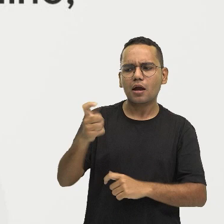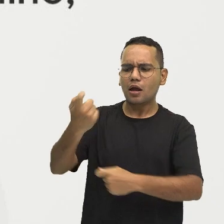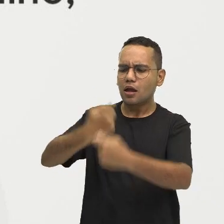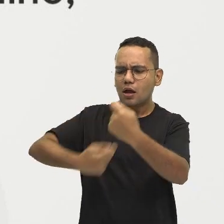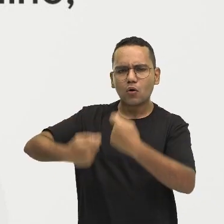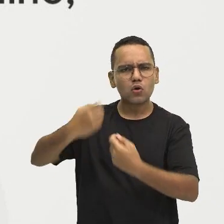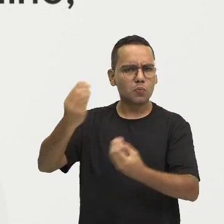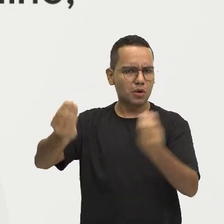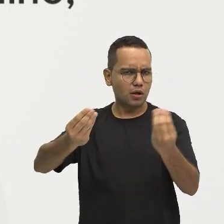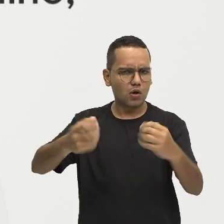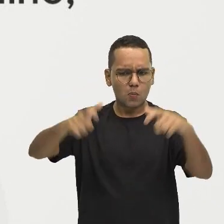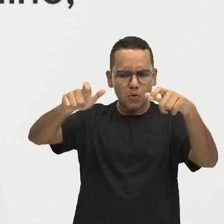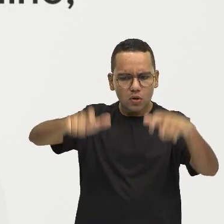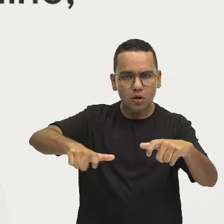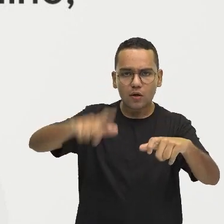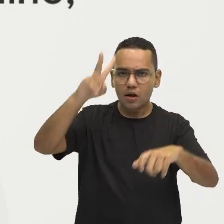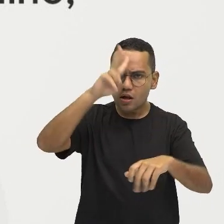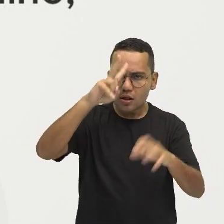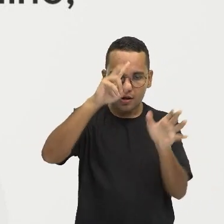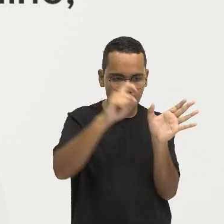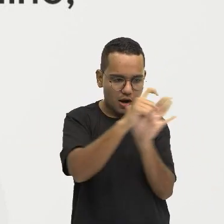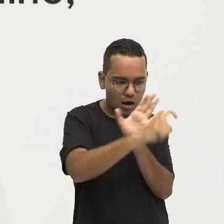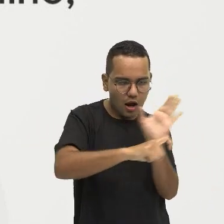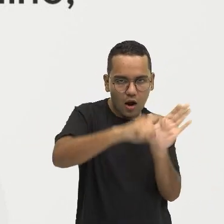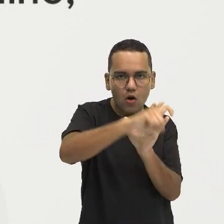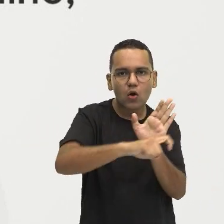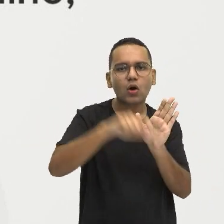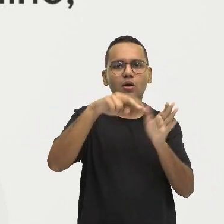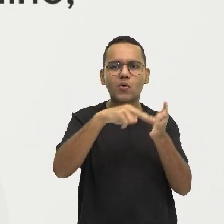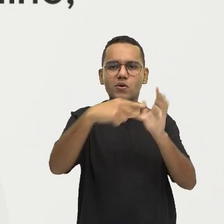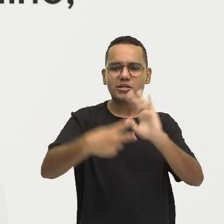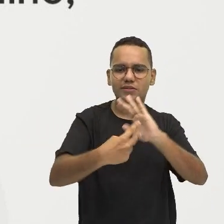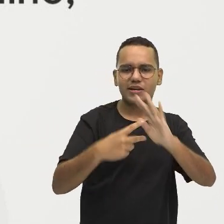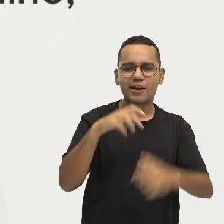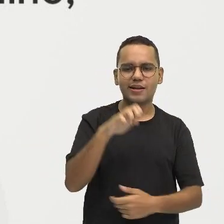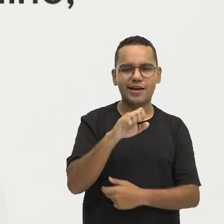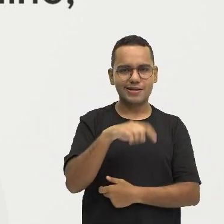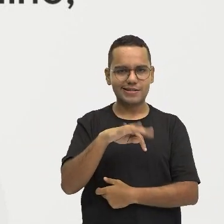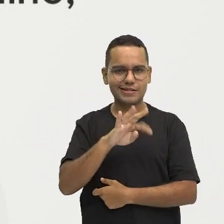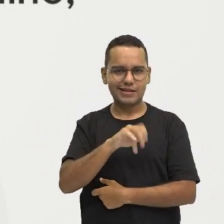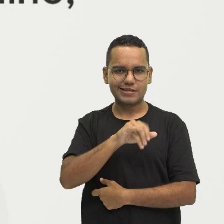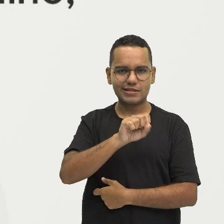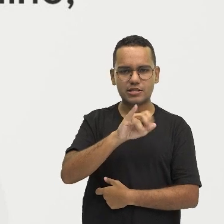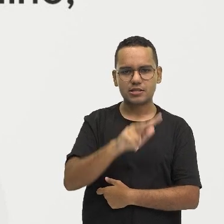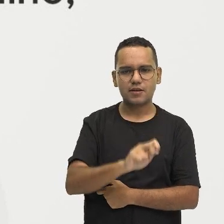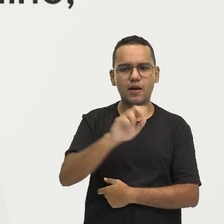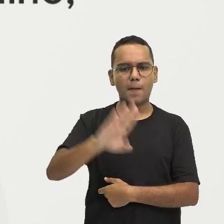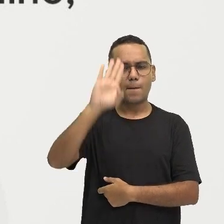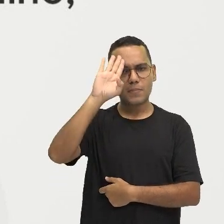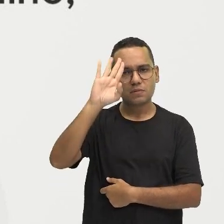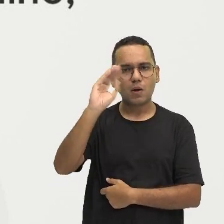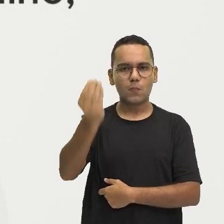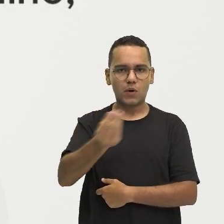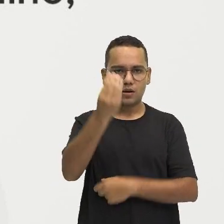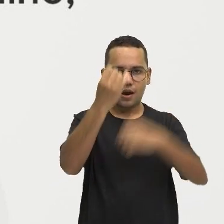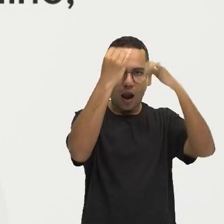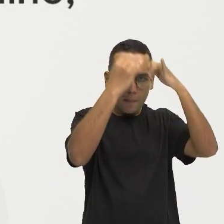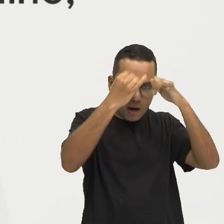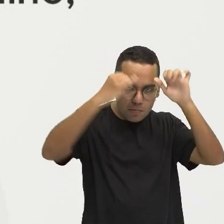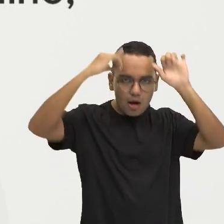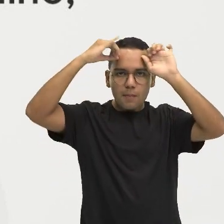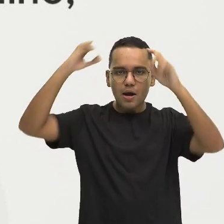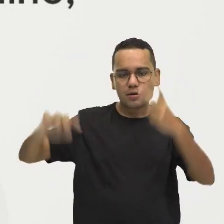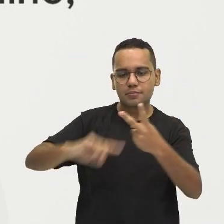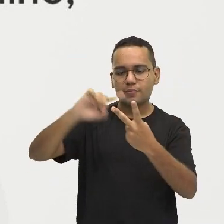região vai ser a pecuária extensiva, né? E aí com destaque para a criação de bois e